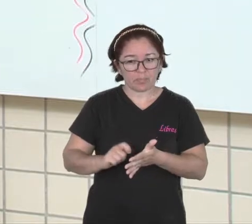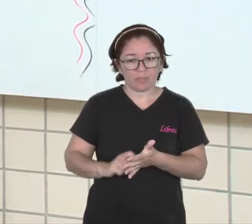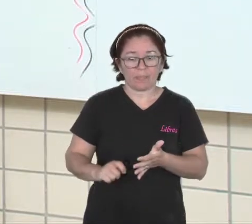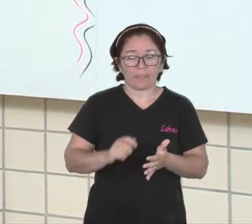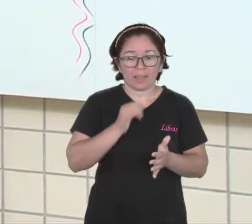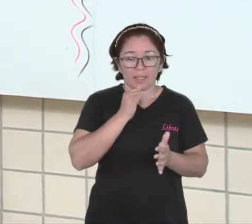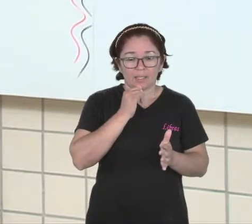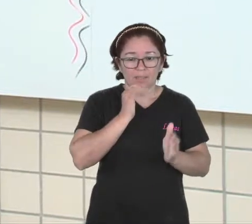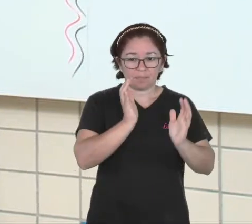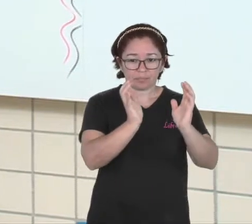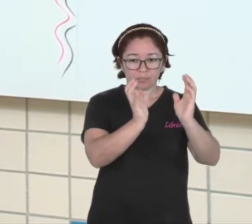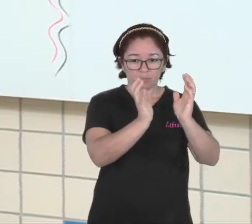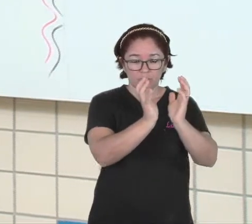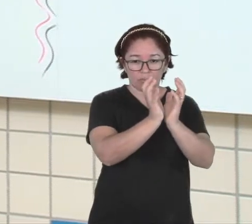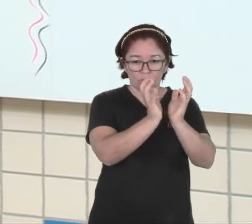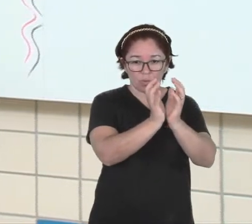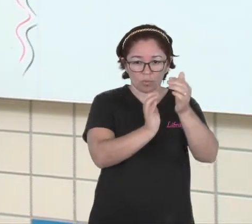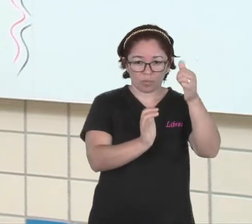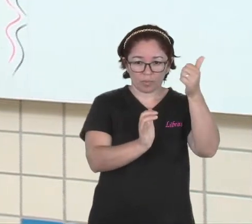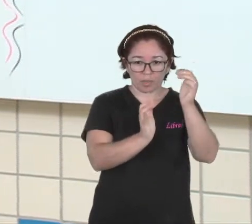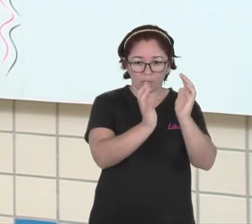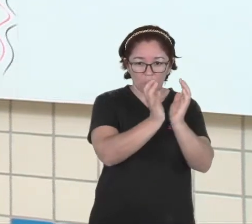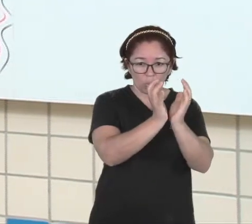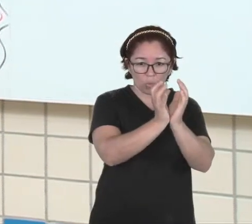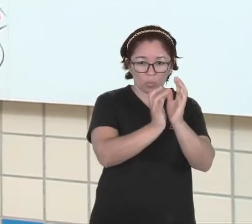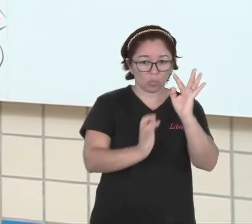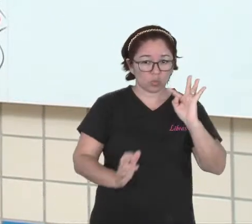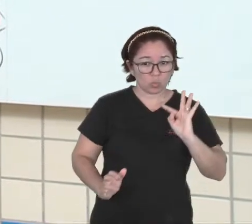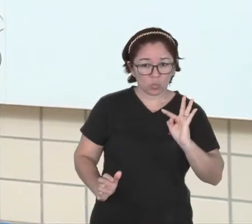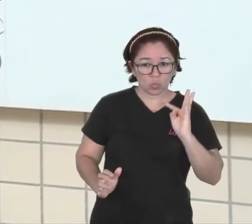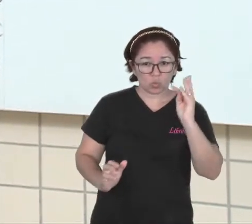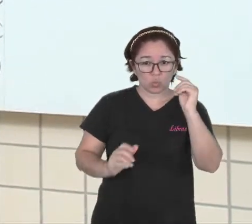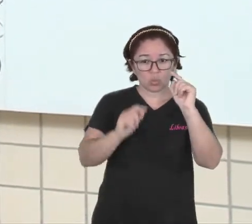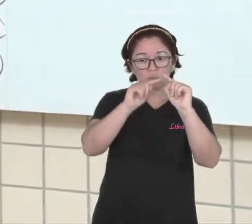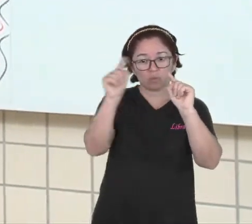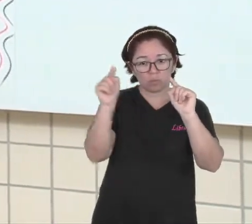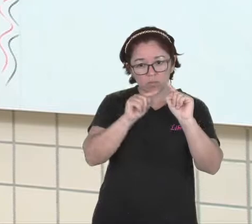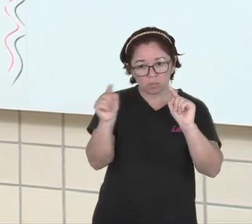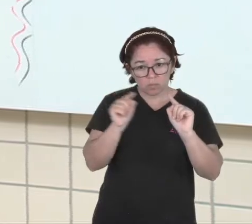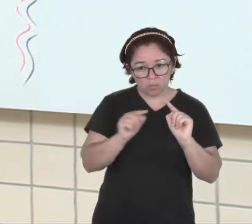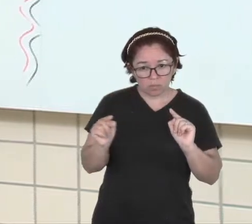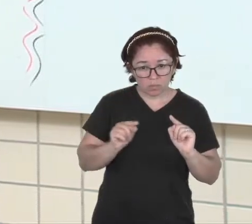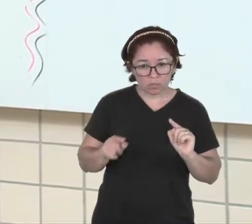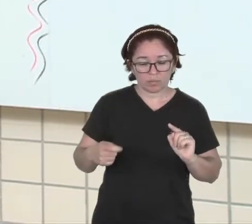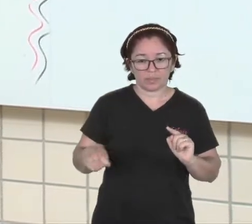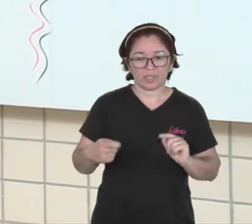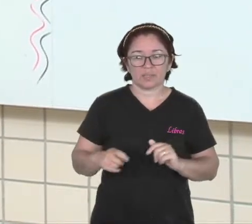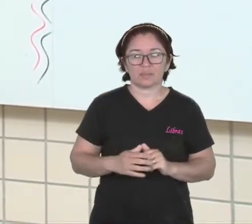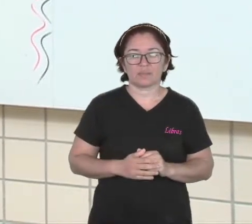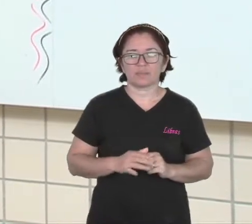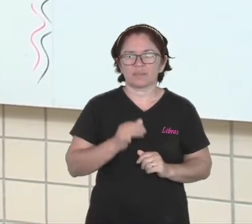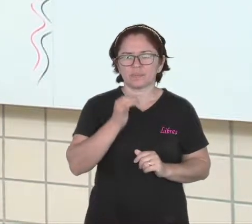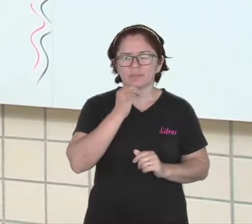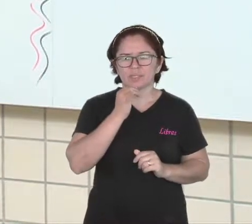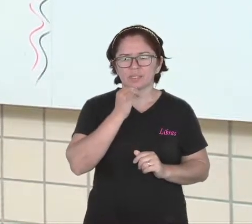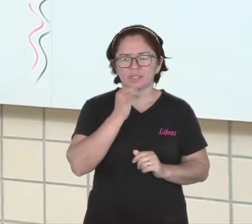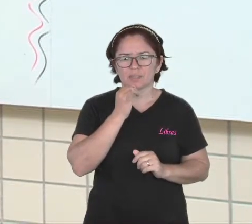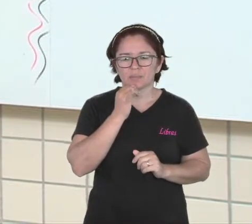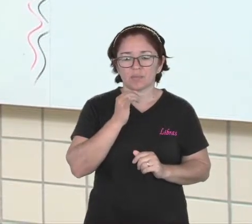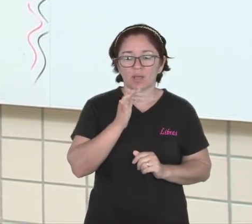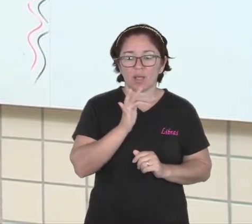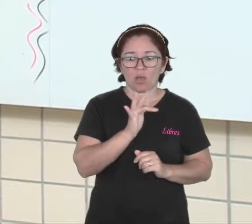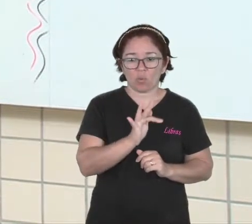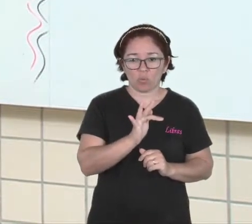Se eu fizesse isso aqui, vamos chamar ela, vamos dar o nome de f de x, que é um dos nomes mais usados para a função. O que seria